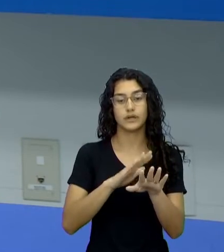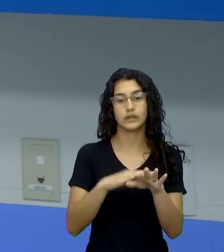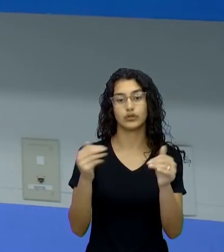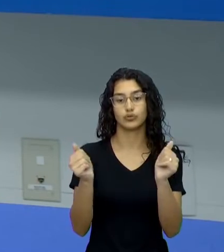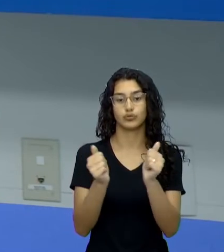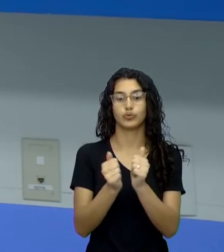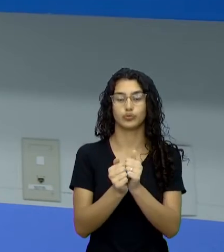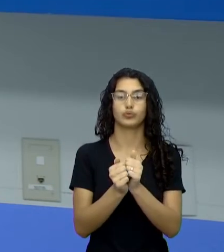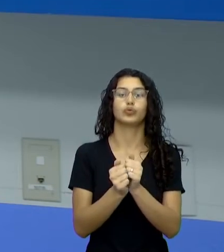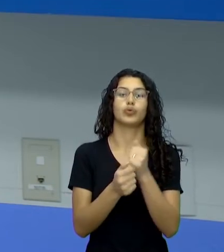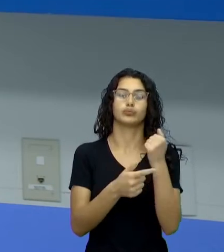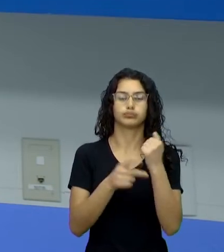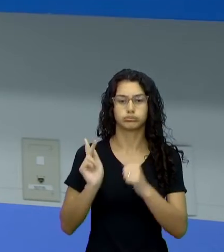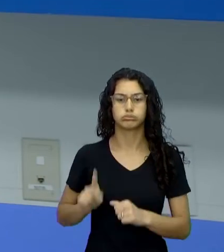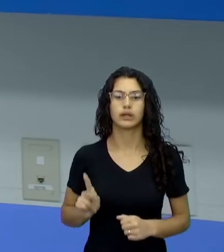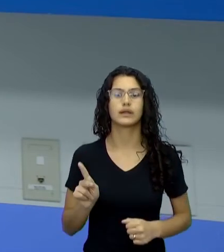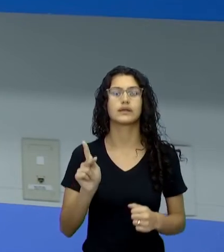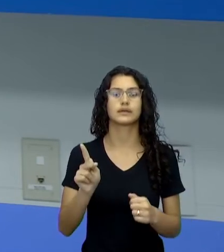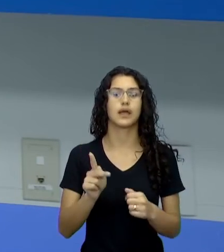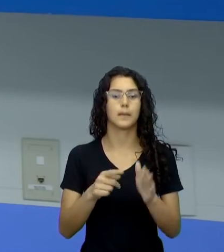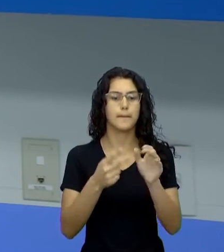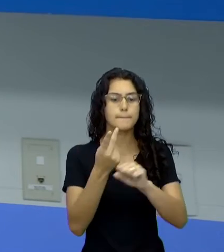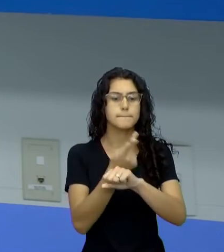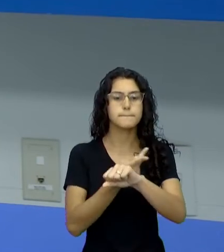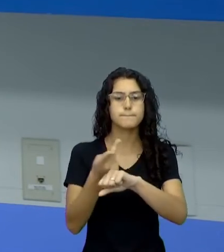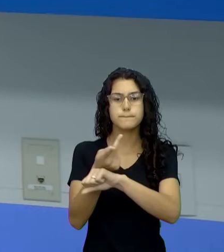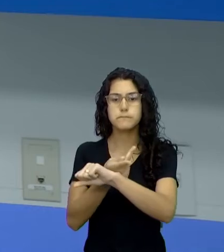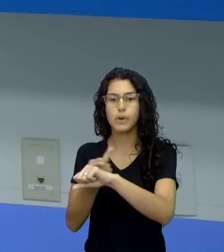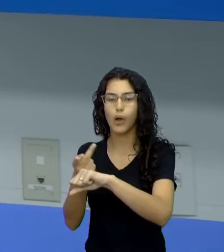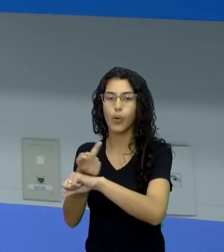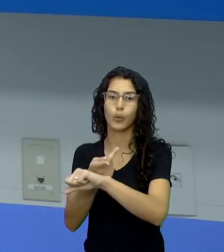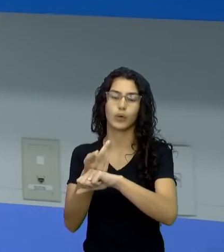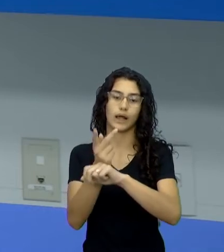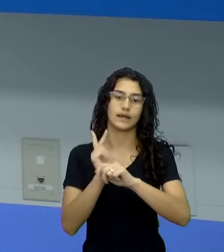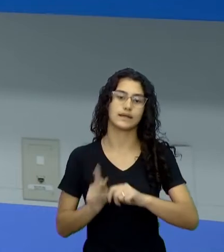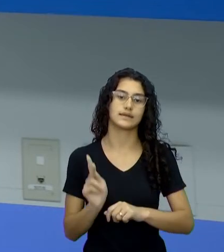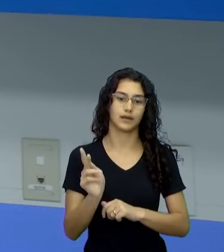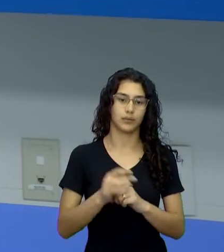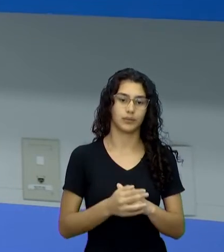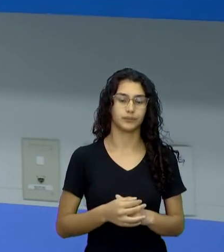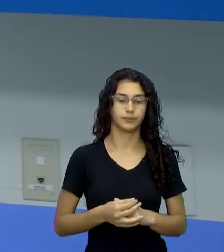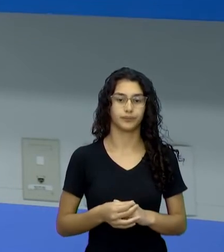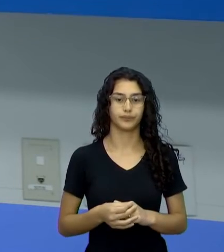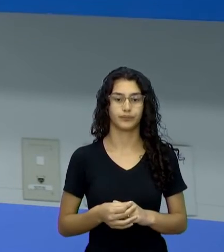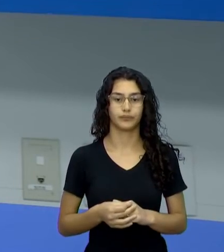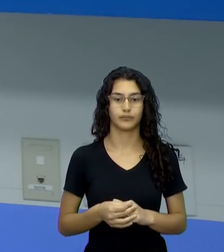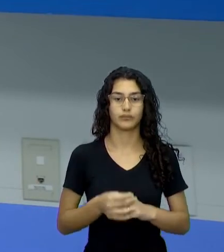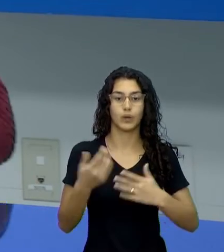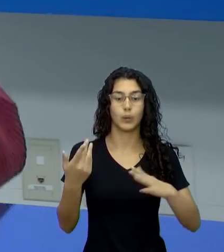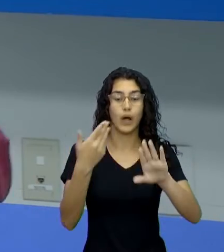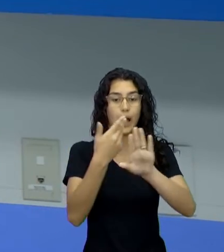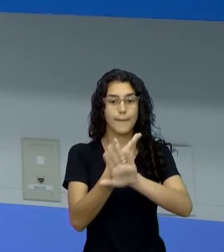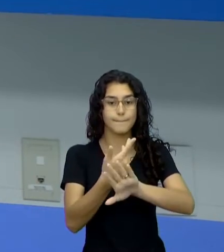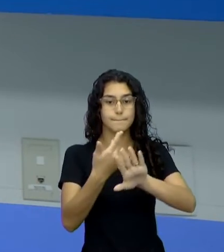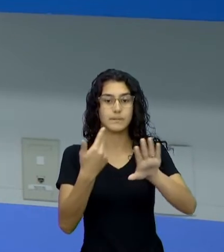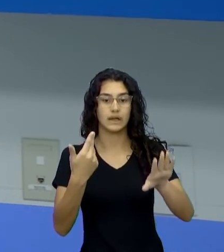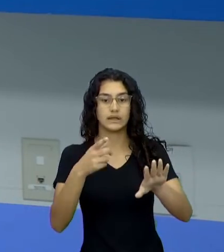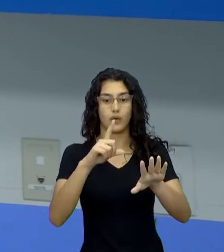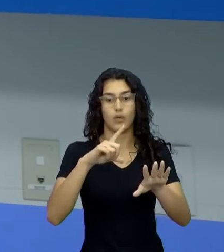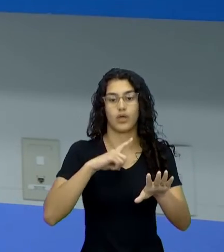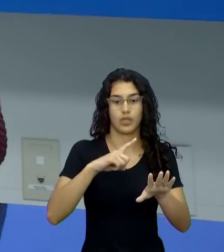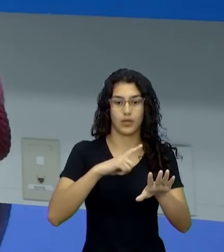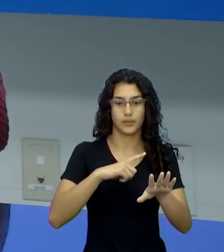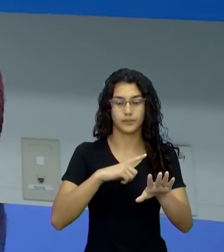o tempo todo ser explorado né o tempo todo então essa separação